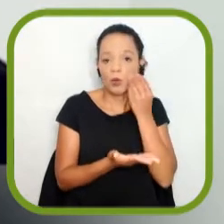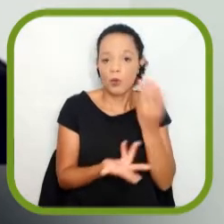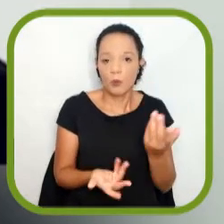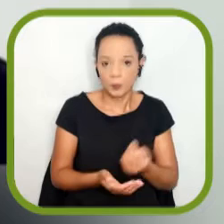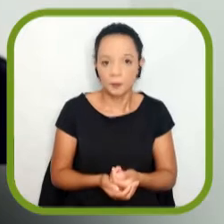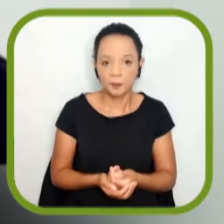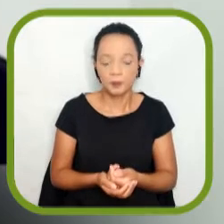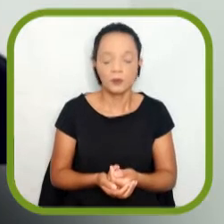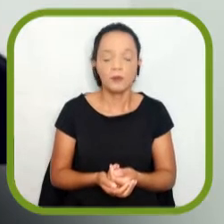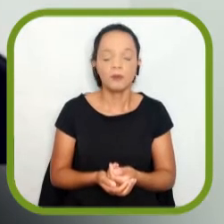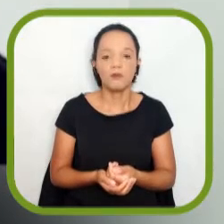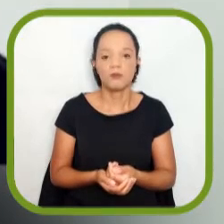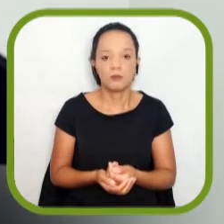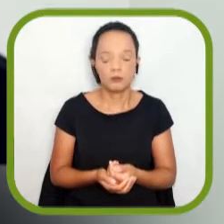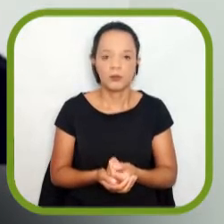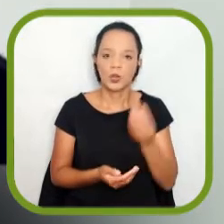o apoio